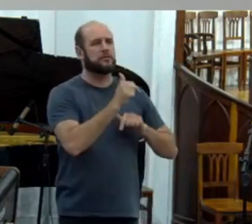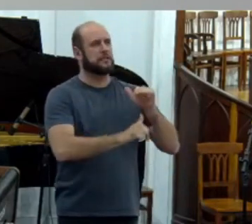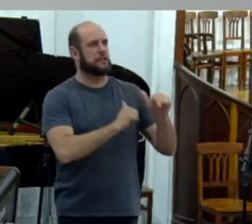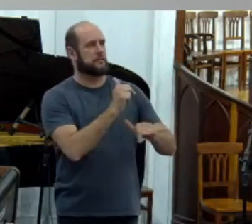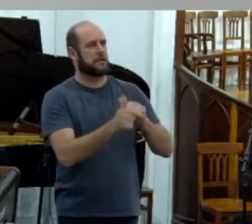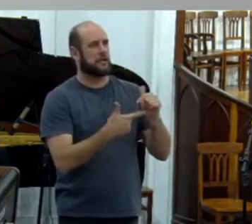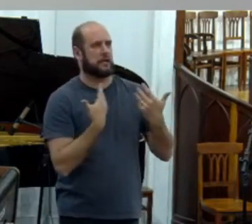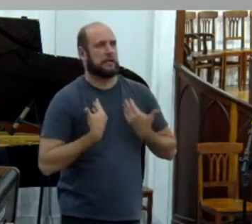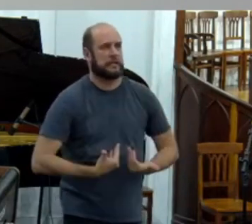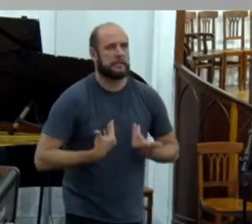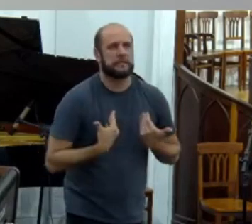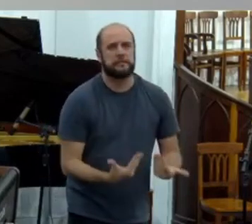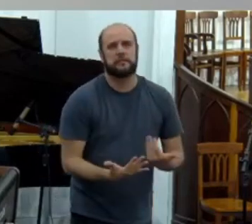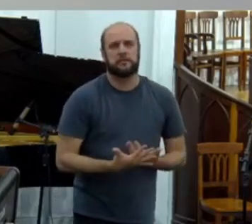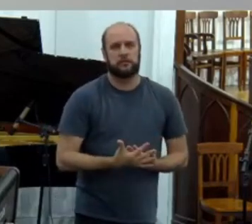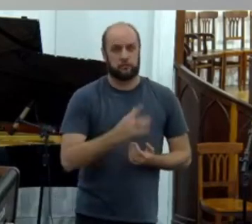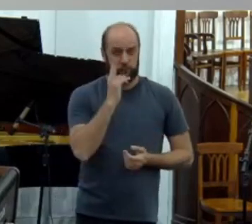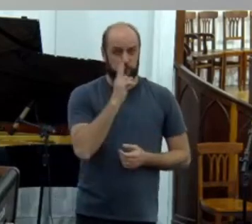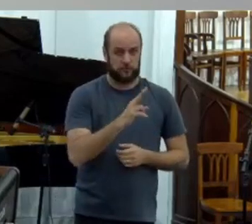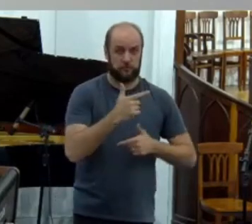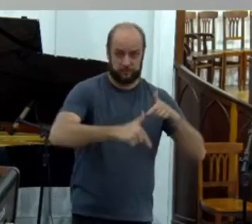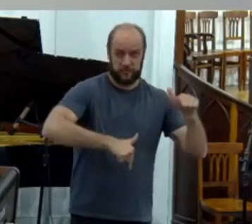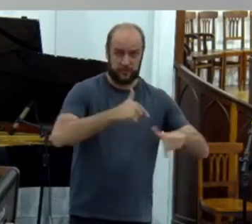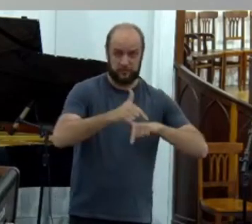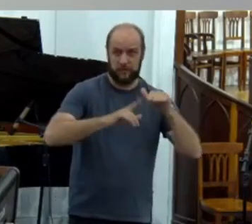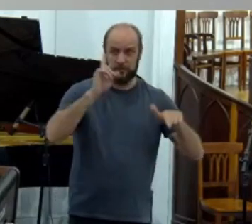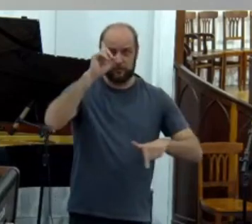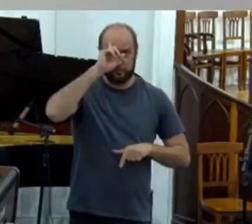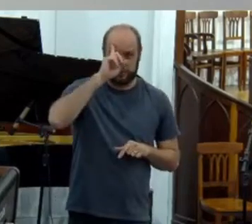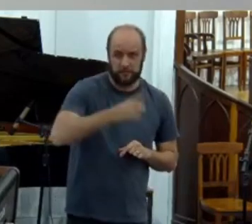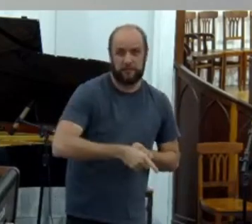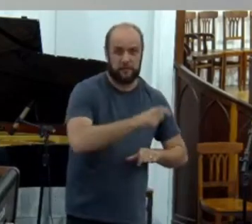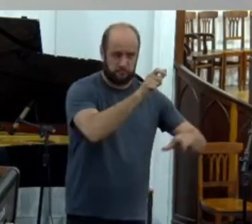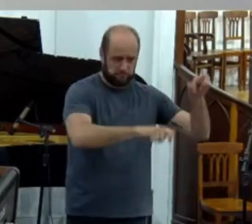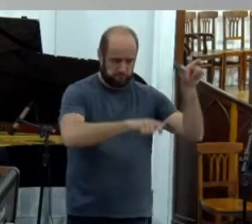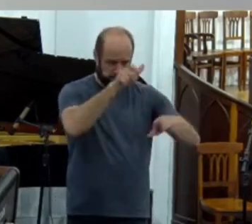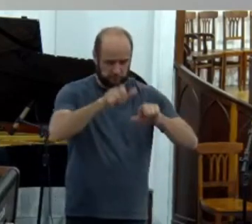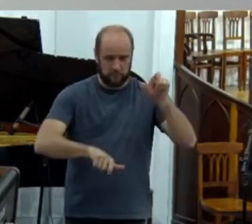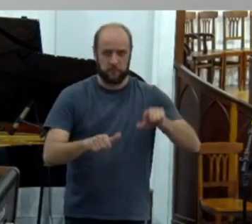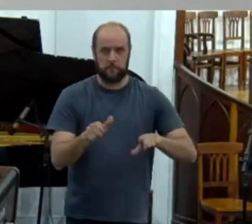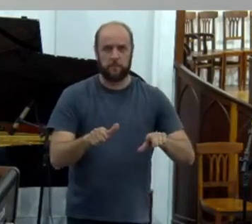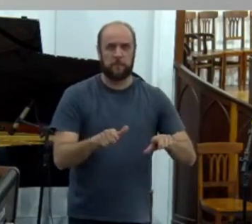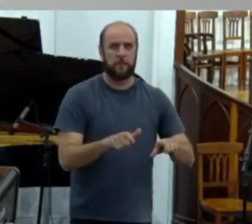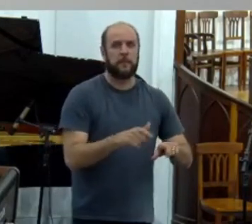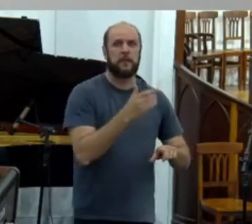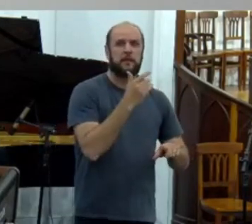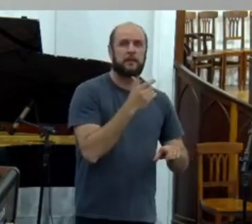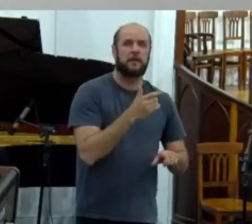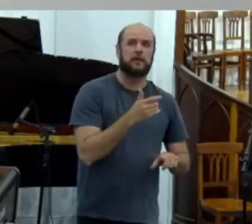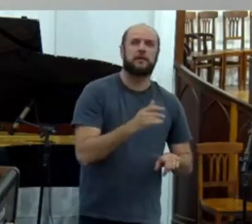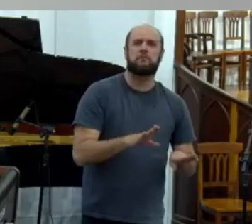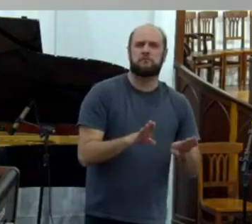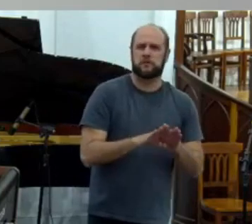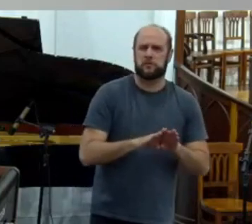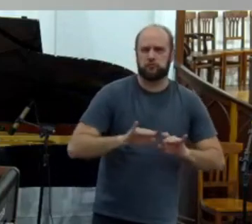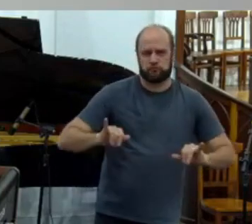que se afadiga? Viu o trabalho que Deus impôs aos filhos dos homens para com ele os afligir.